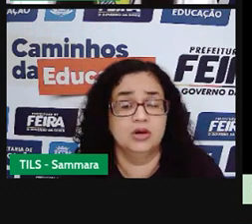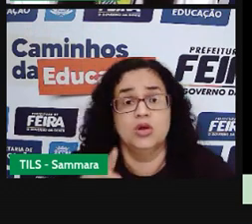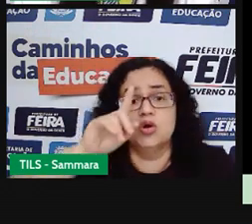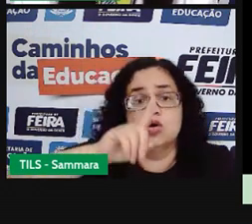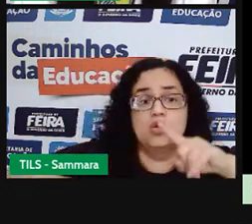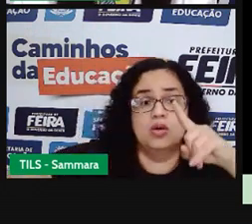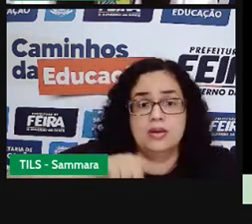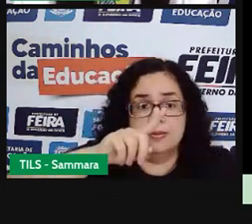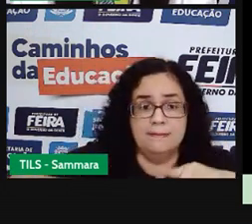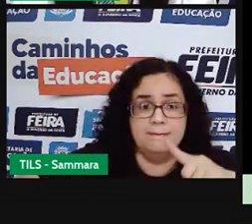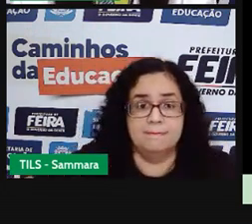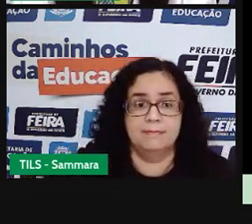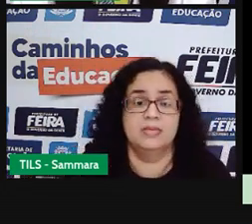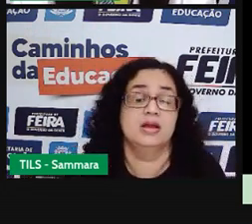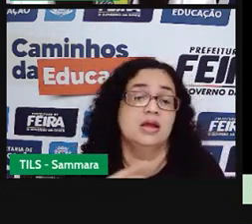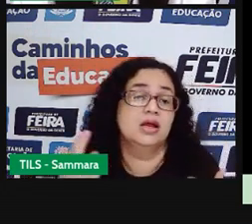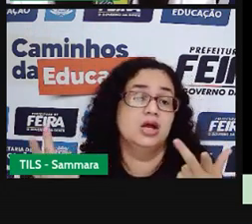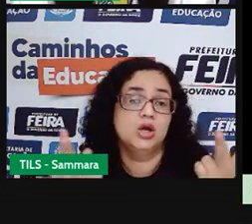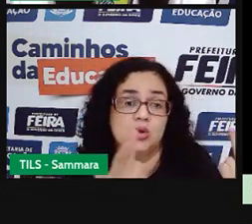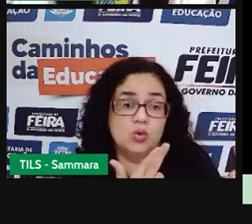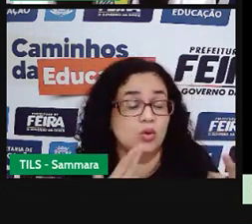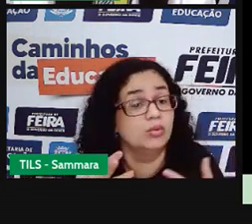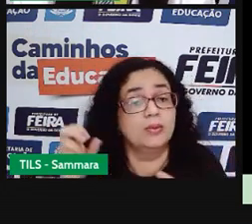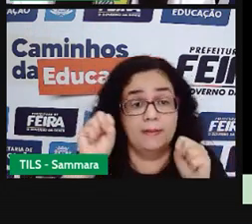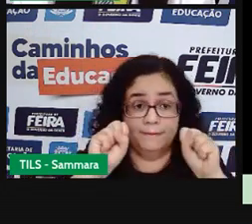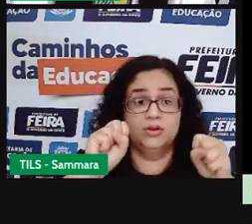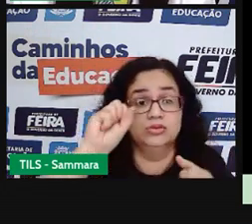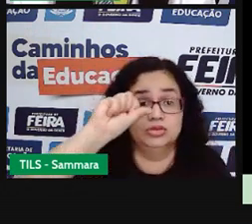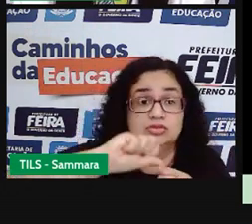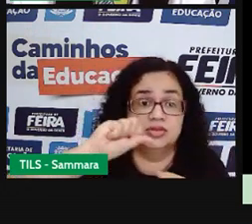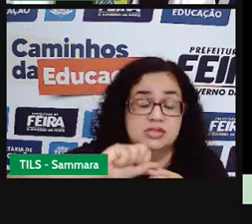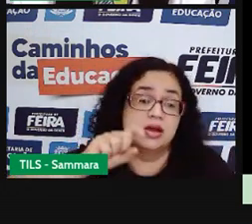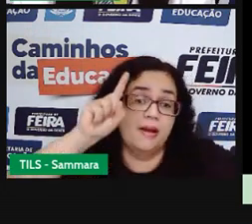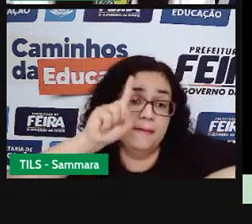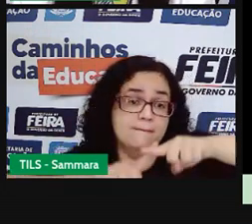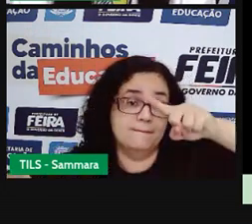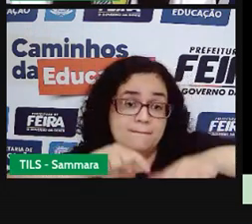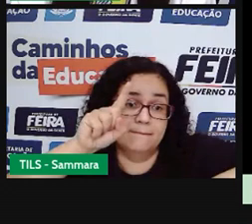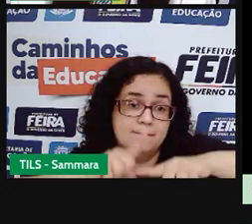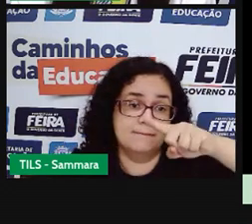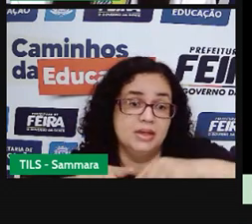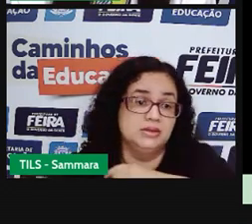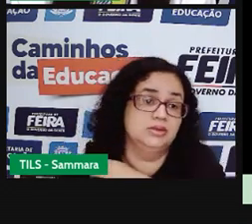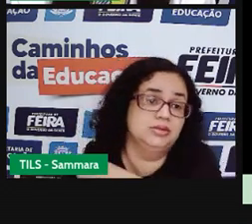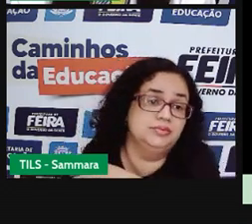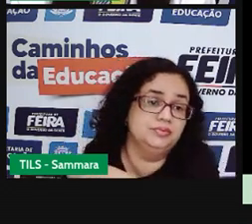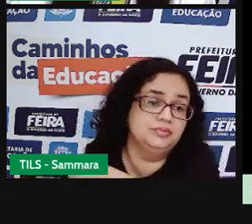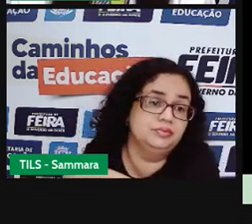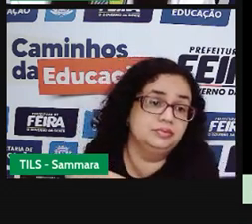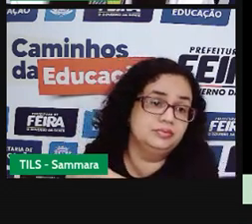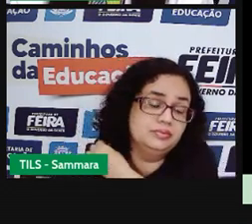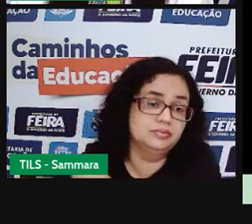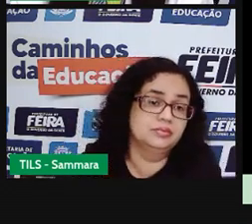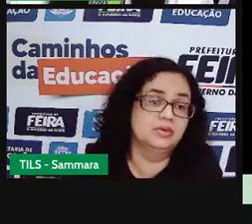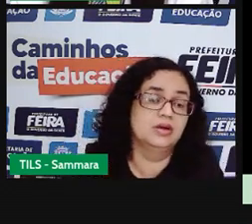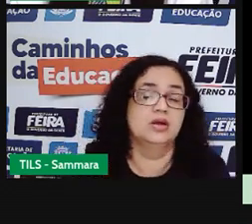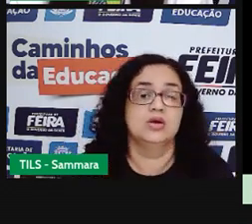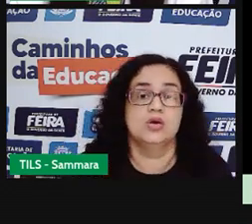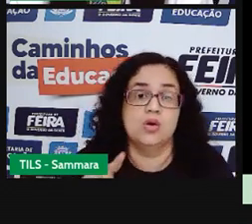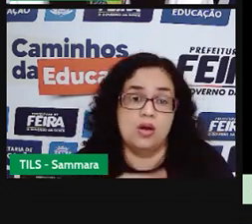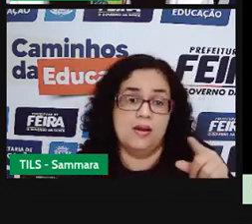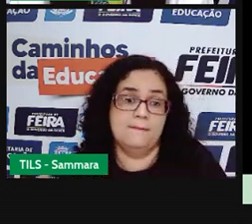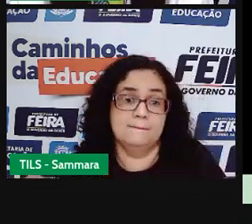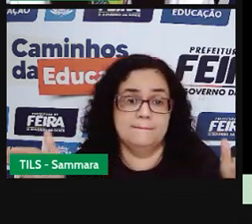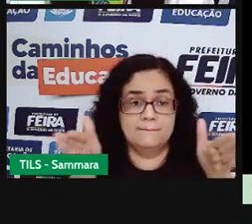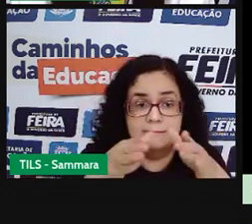se apresenta a mesma coisa a gente pode fazer né com esses materiais que ainda não estou agora os objetos menores lá a gente